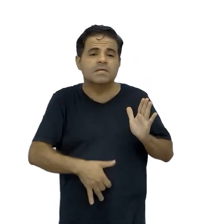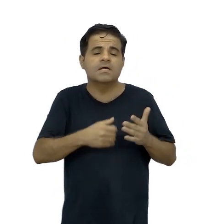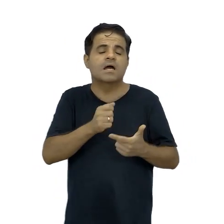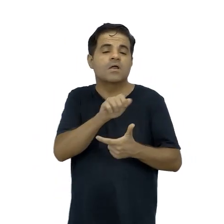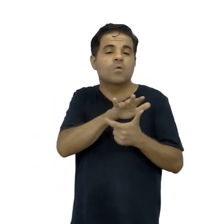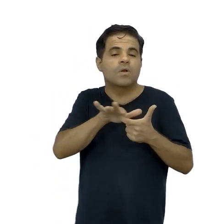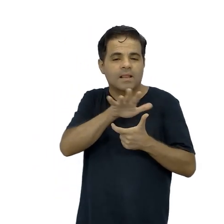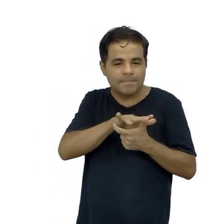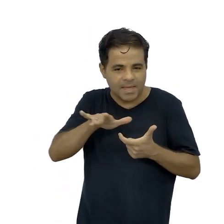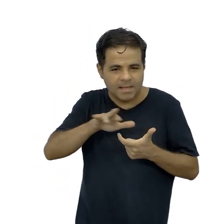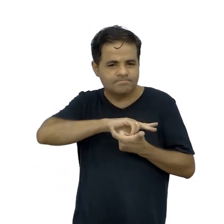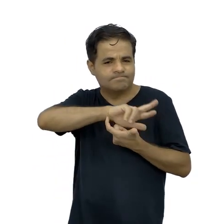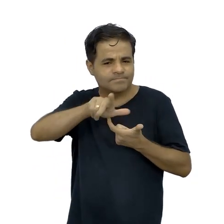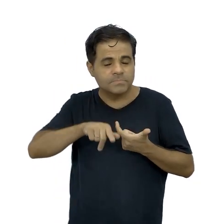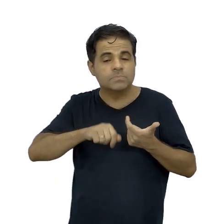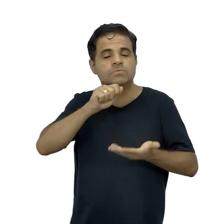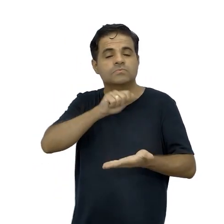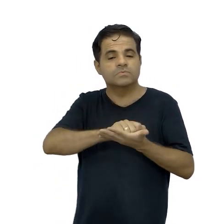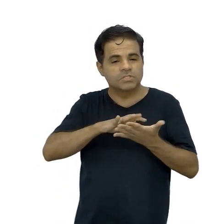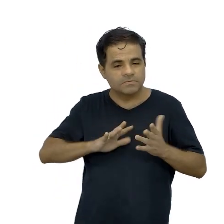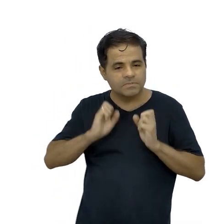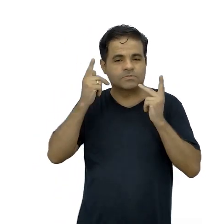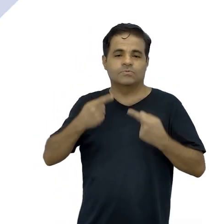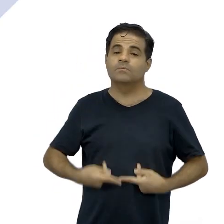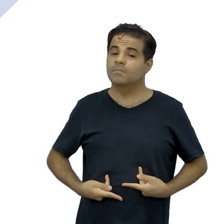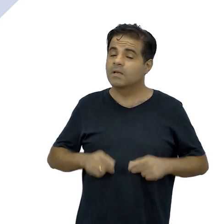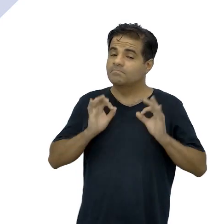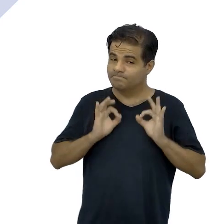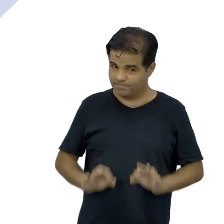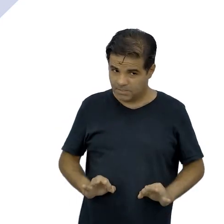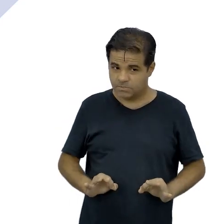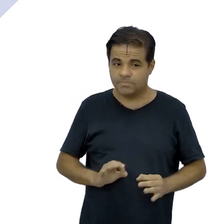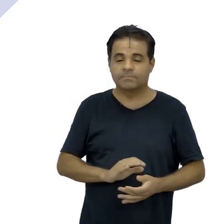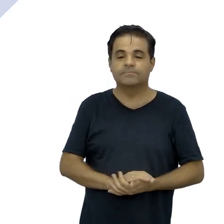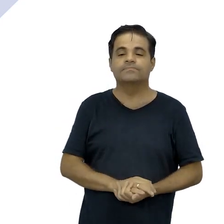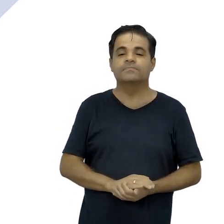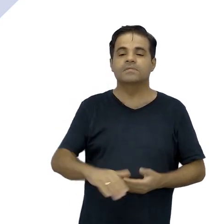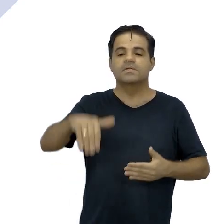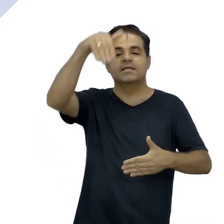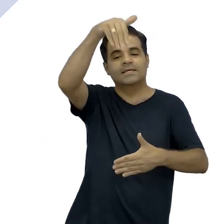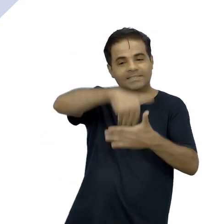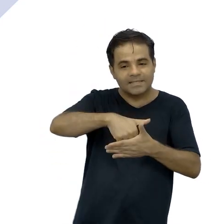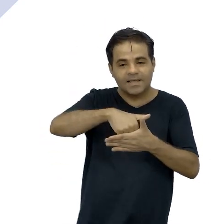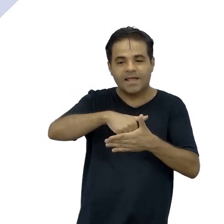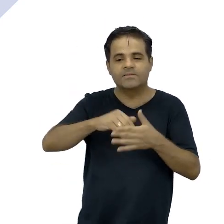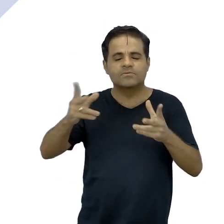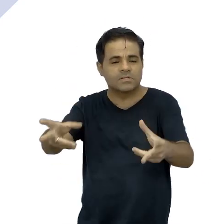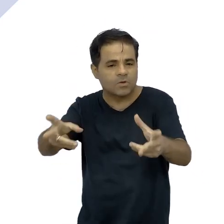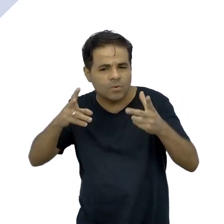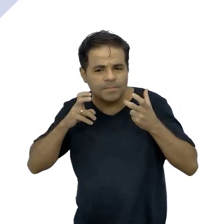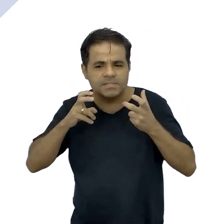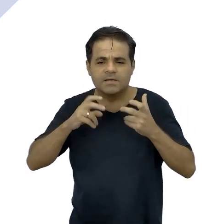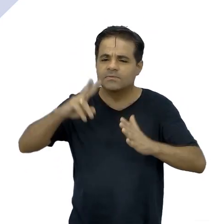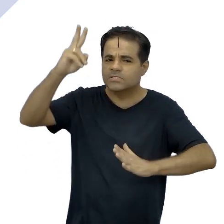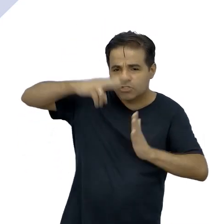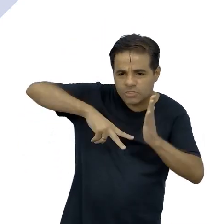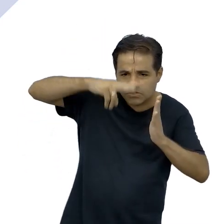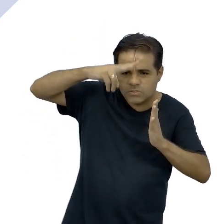e do multiletramento como atividade humana realmente, tá? Dentro dessa concepção de